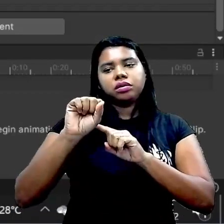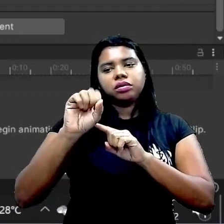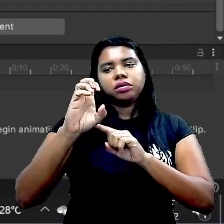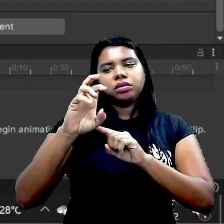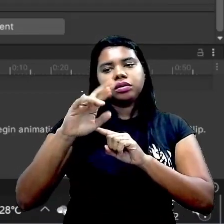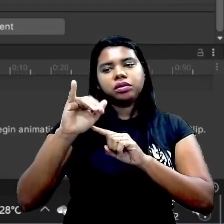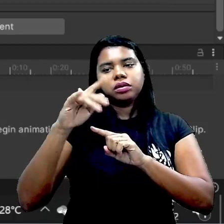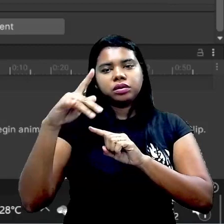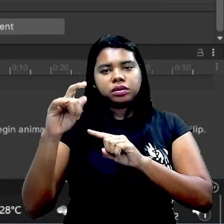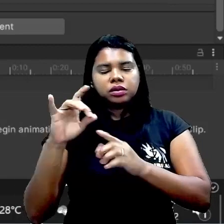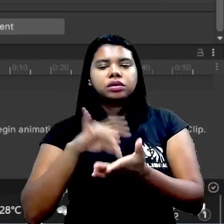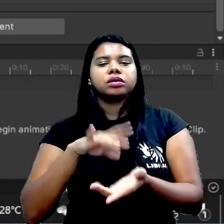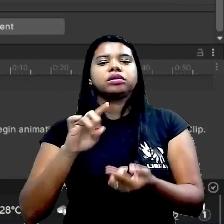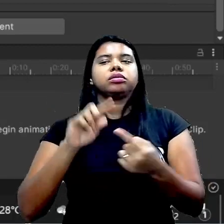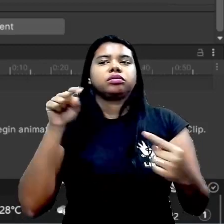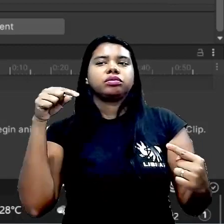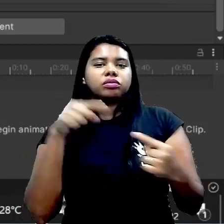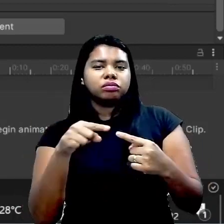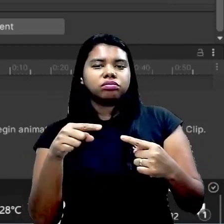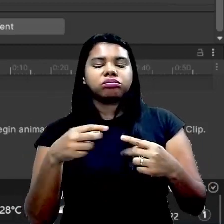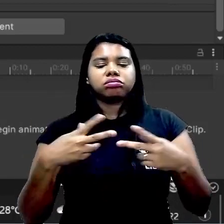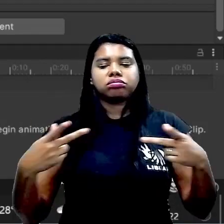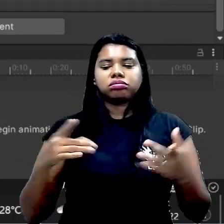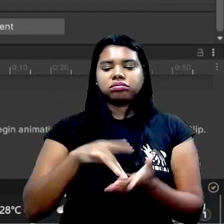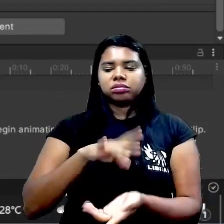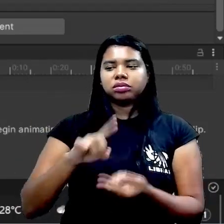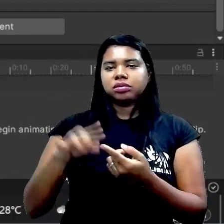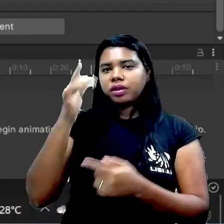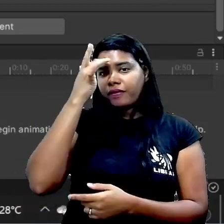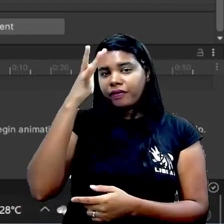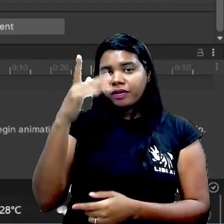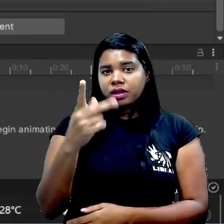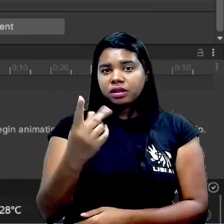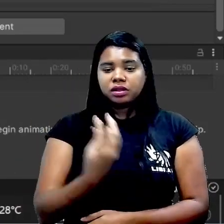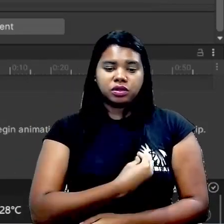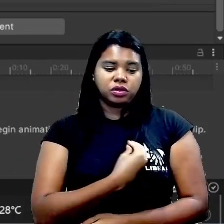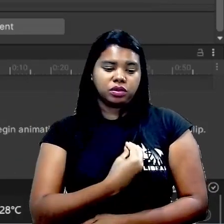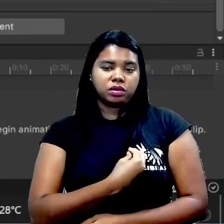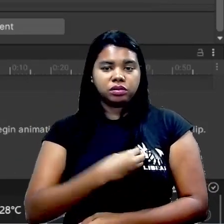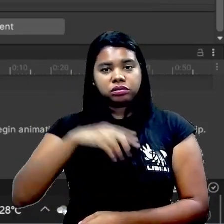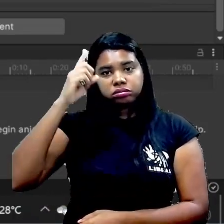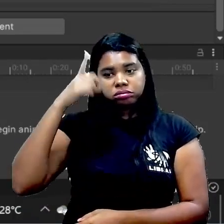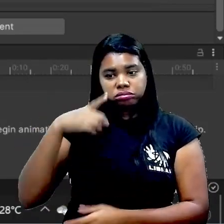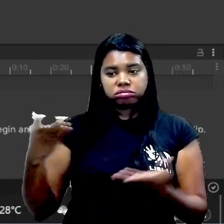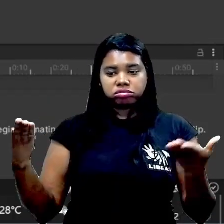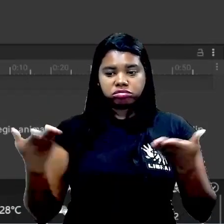dominar uma orientação a objeto, outra linguagem como o Java, facilita a sua vida, se você não tiver domínio aí sobre o C#.